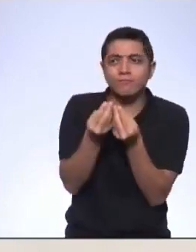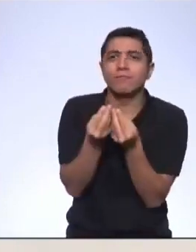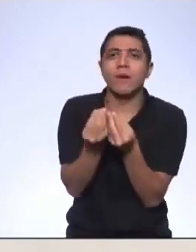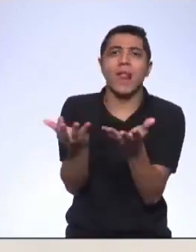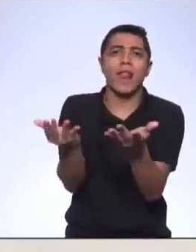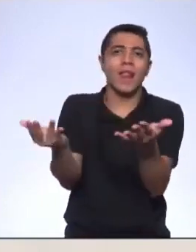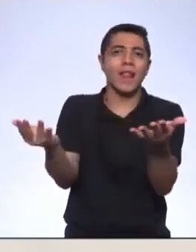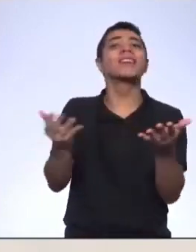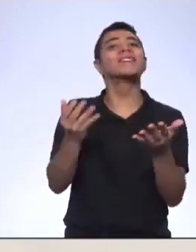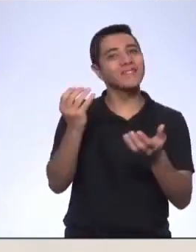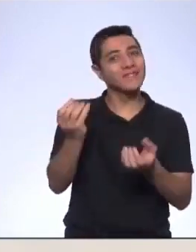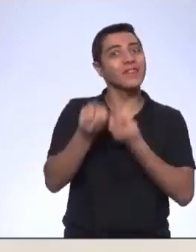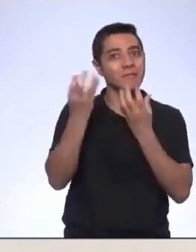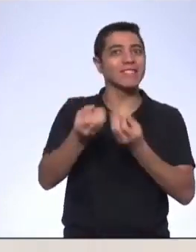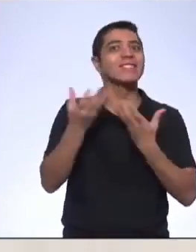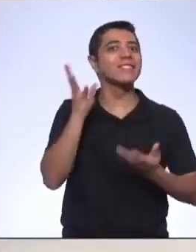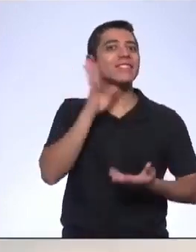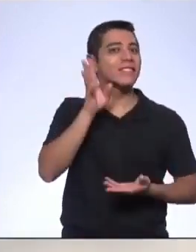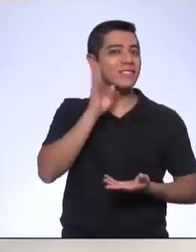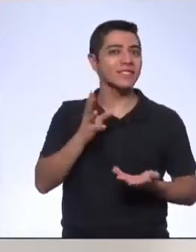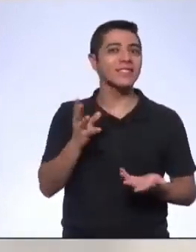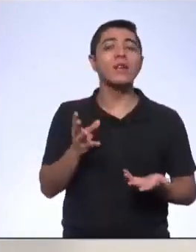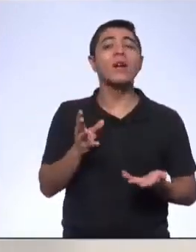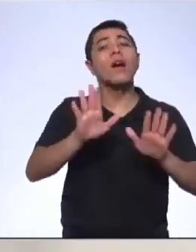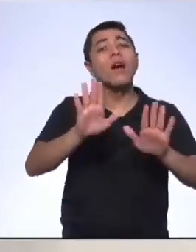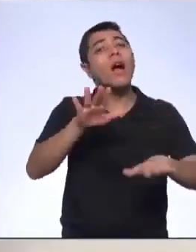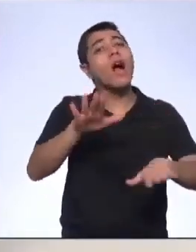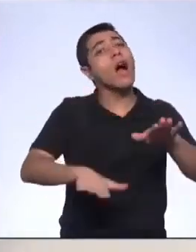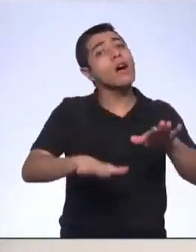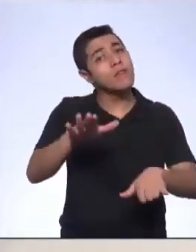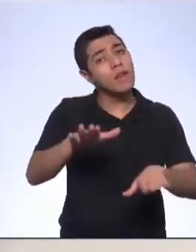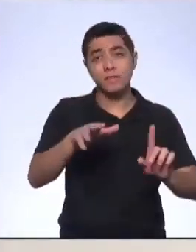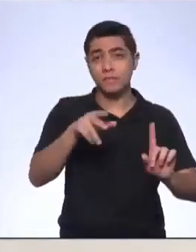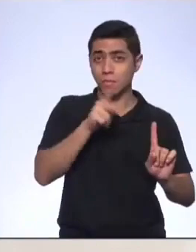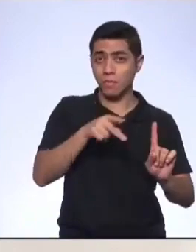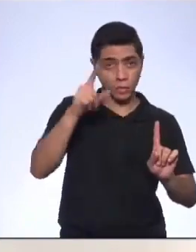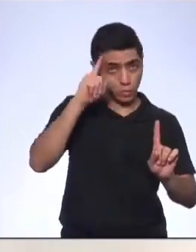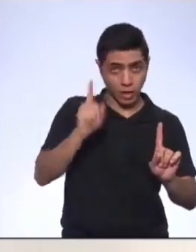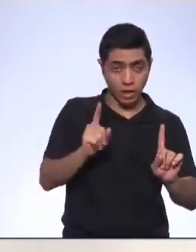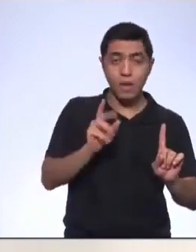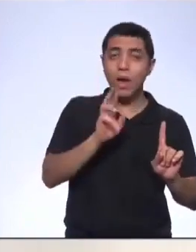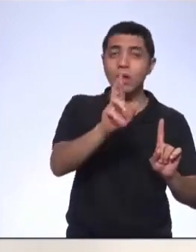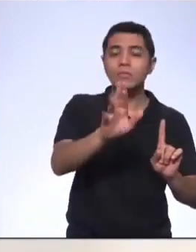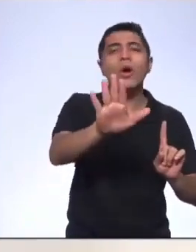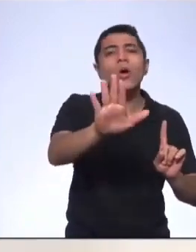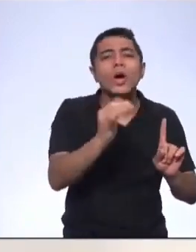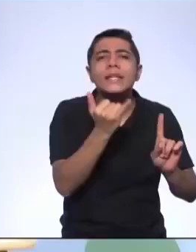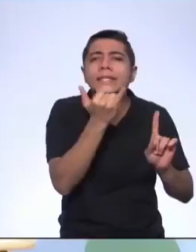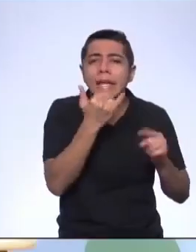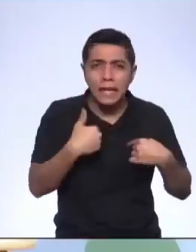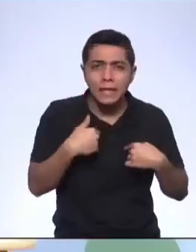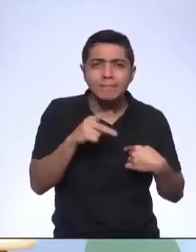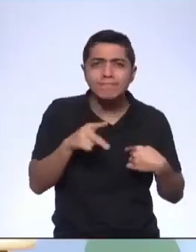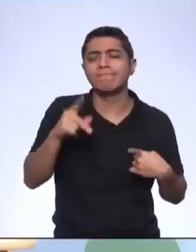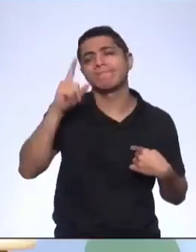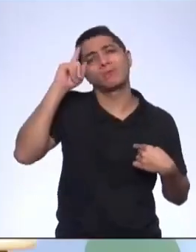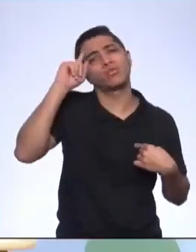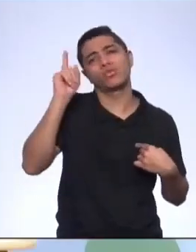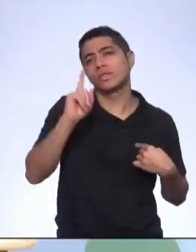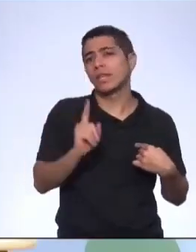professor simplesmente vai falar o quê, Joel? Eu não sei, vamos pesquisar junto, vamos analisar. Olha, eu li uma coisa dessa, de repente, num